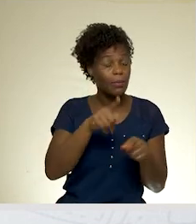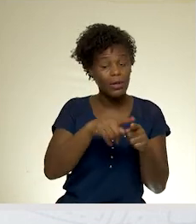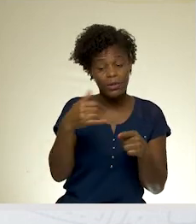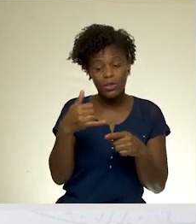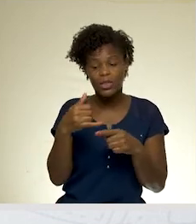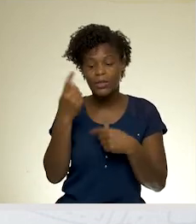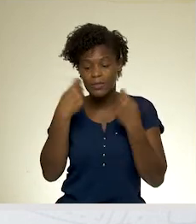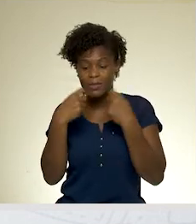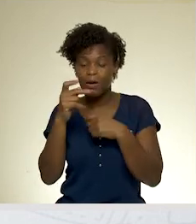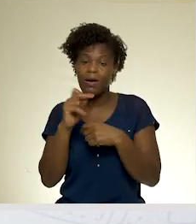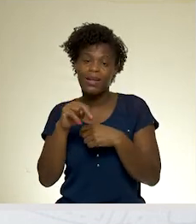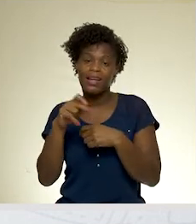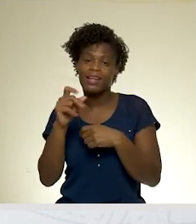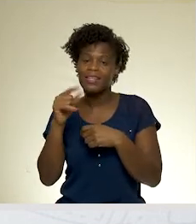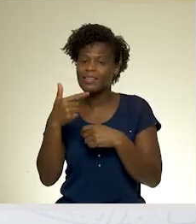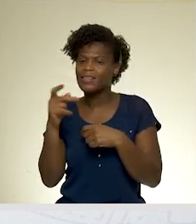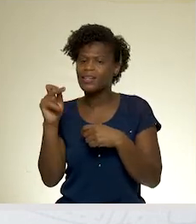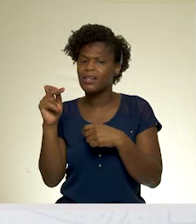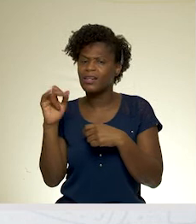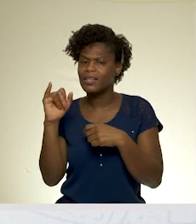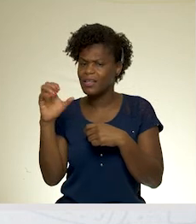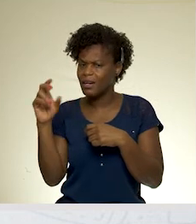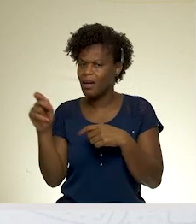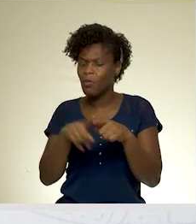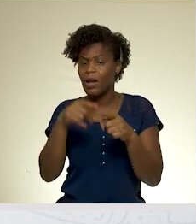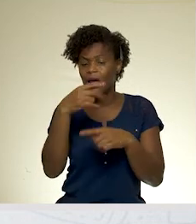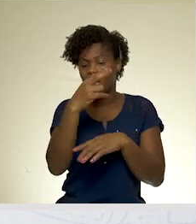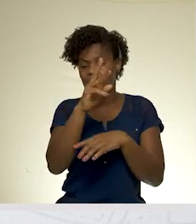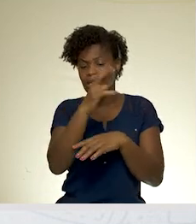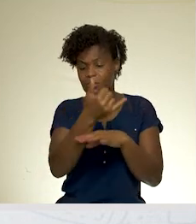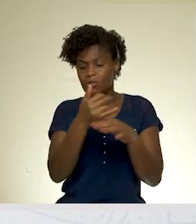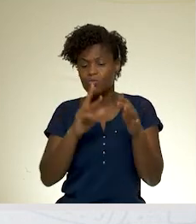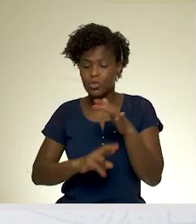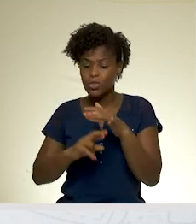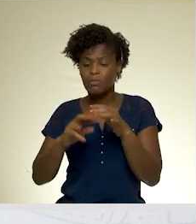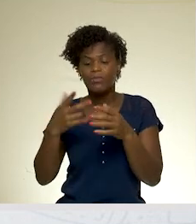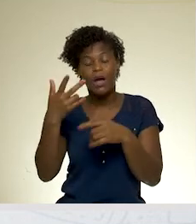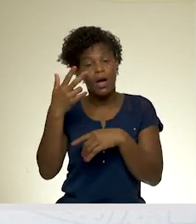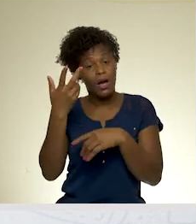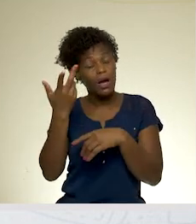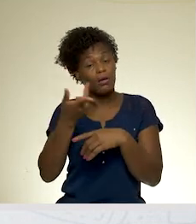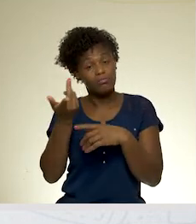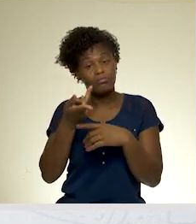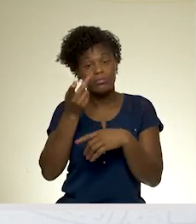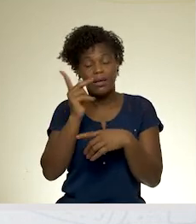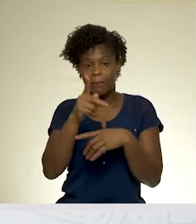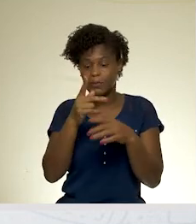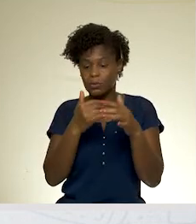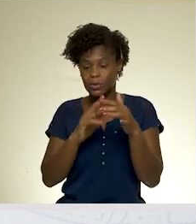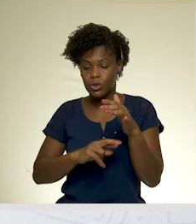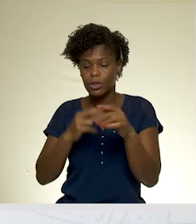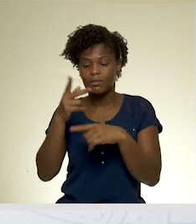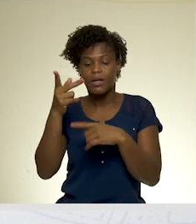expressão analítica é igual a y igual a 2 sobre x, com x diferente de 0. É a nossa expressão analítica